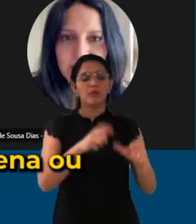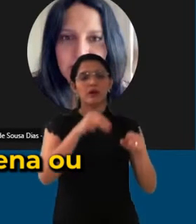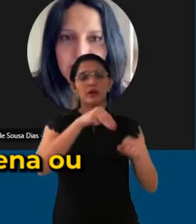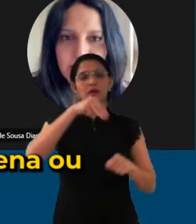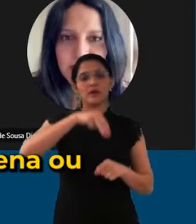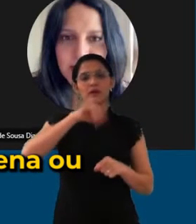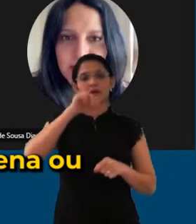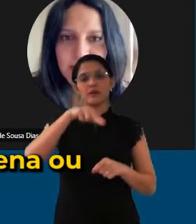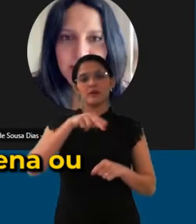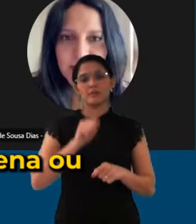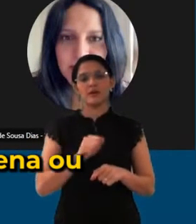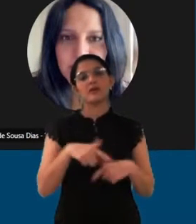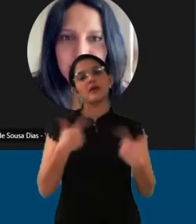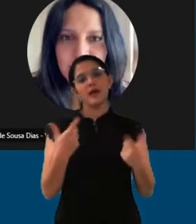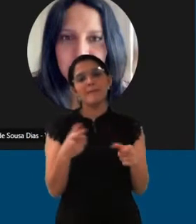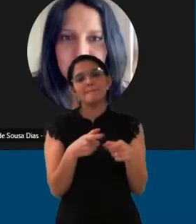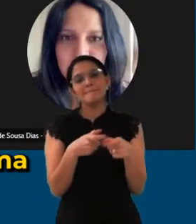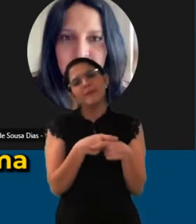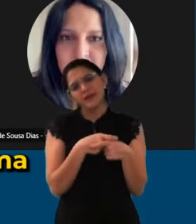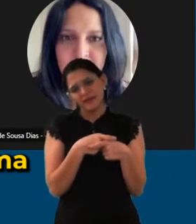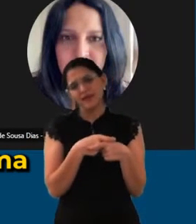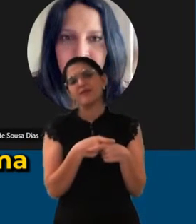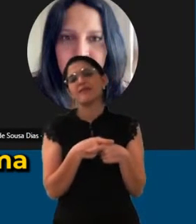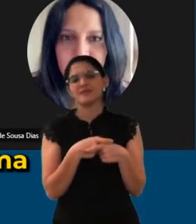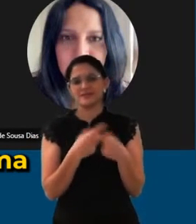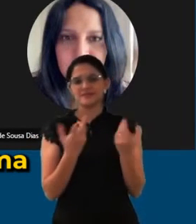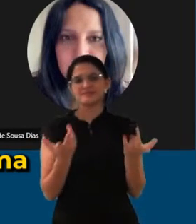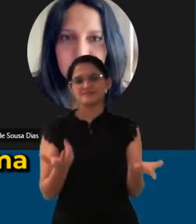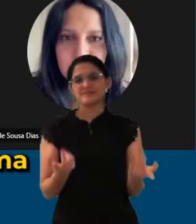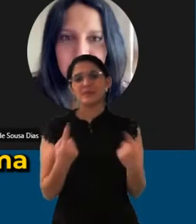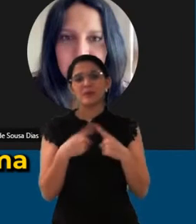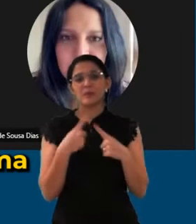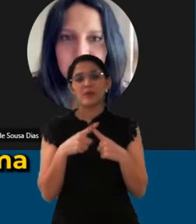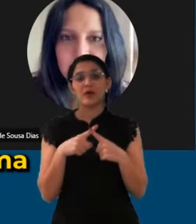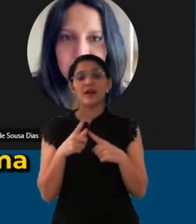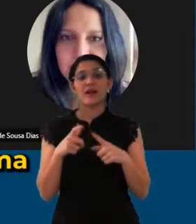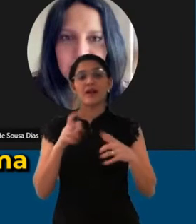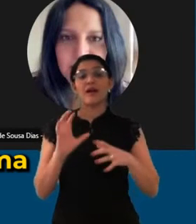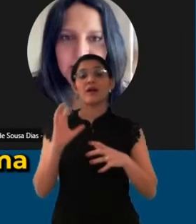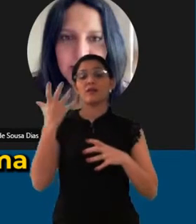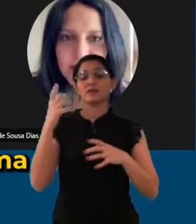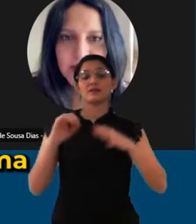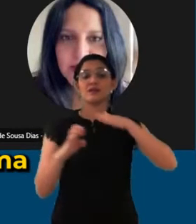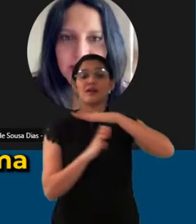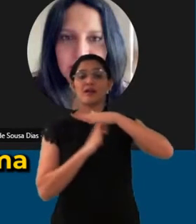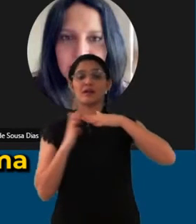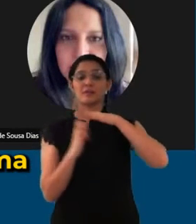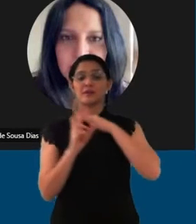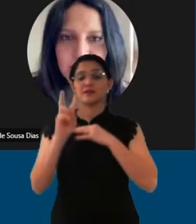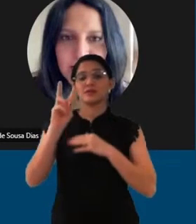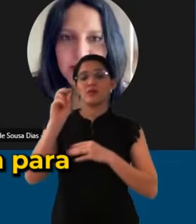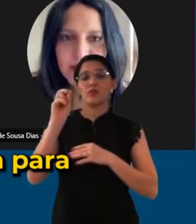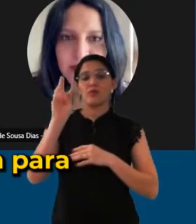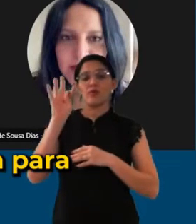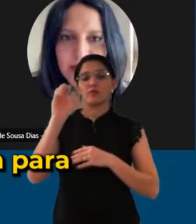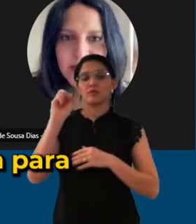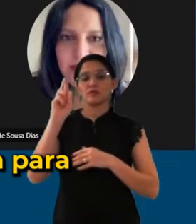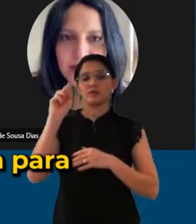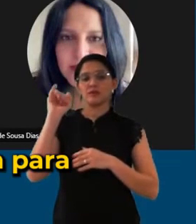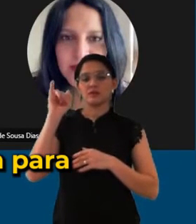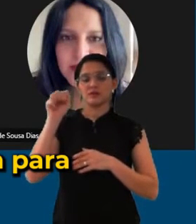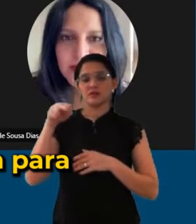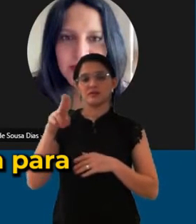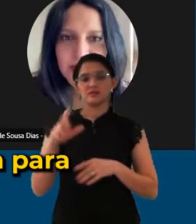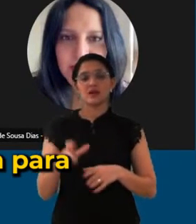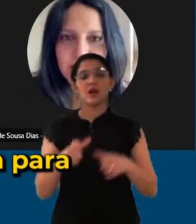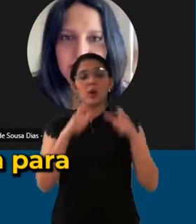muito pequena, ou seja... Para o universo que a Votorantim costuma trabalhar, uma mina